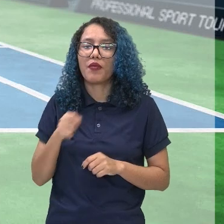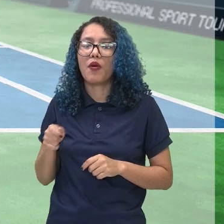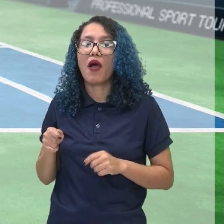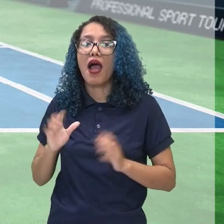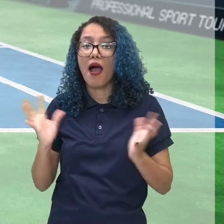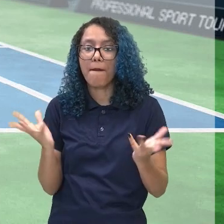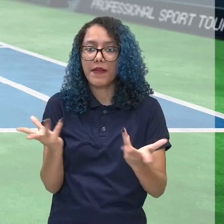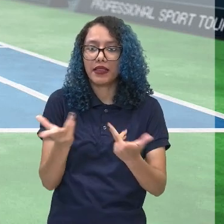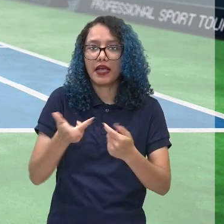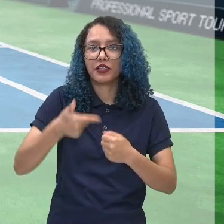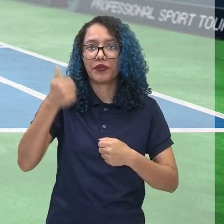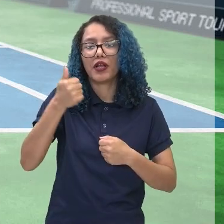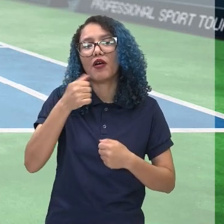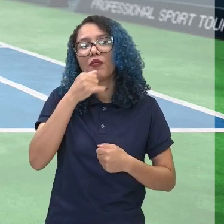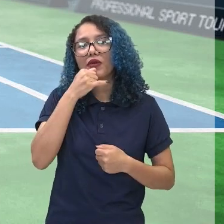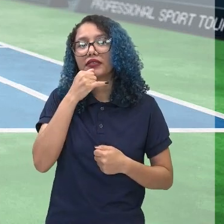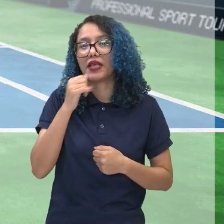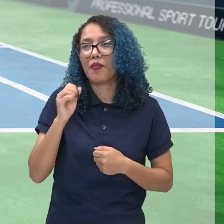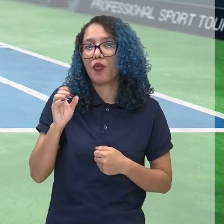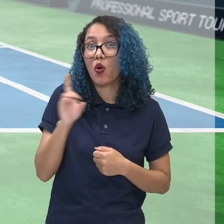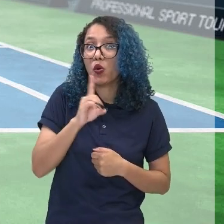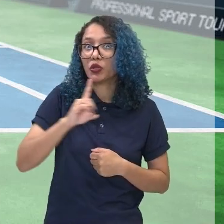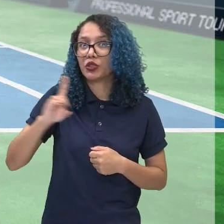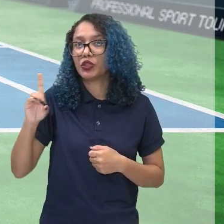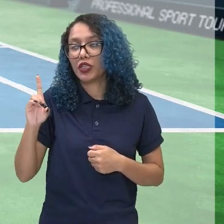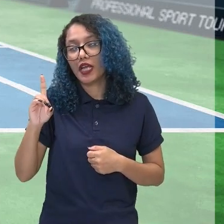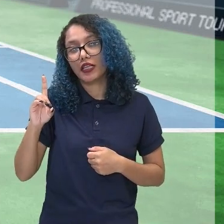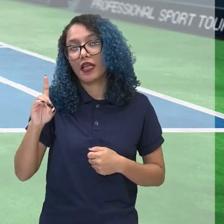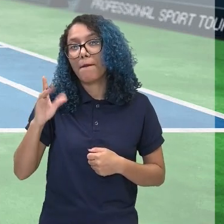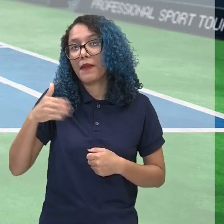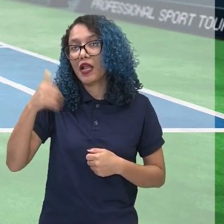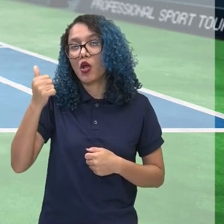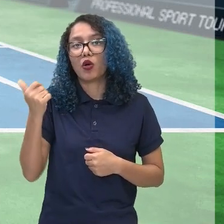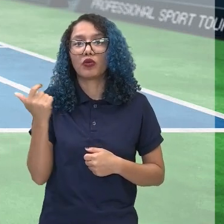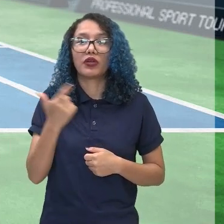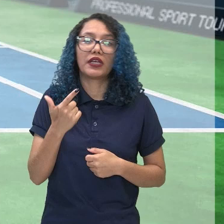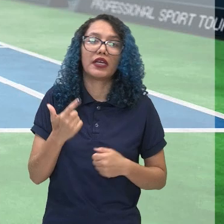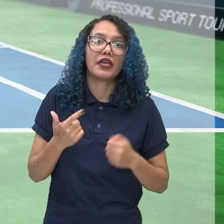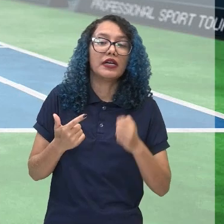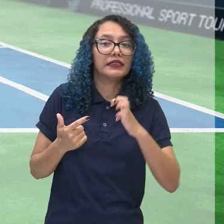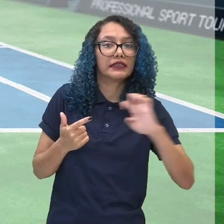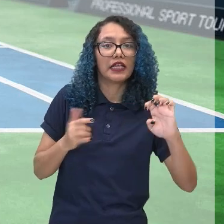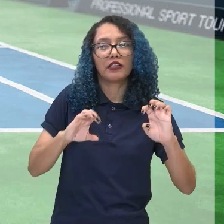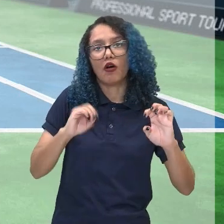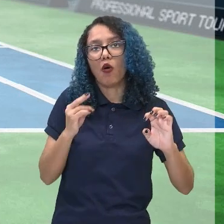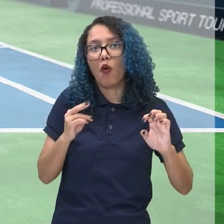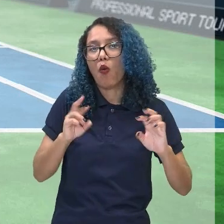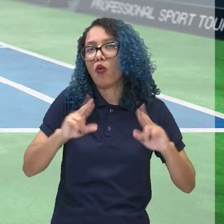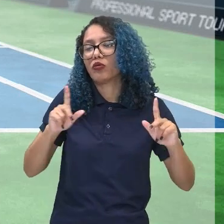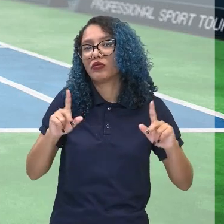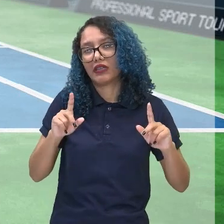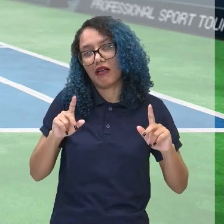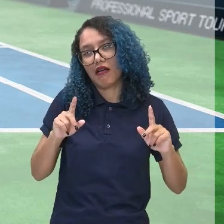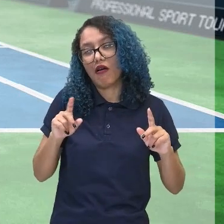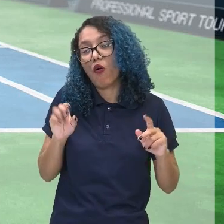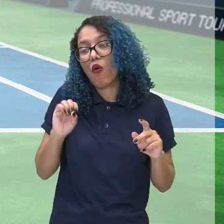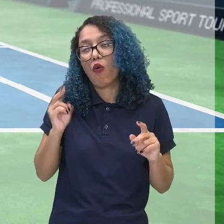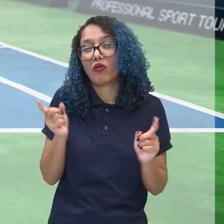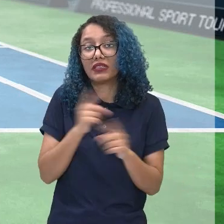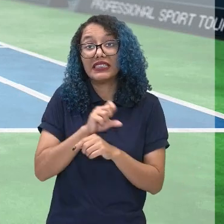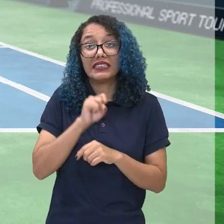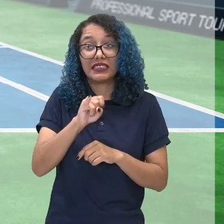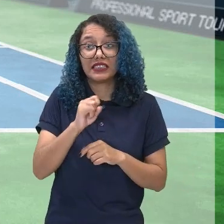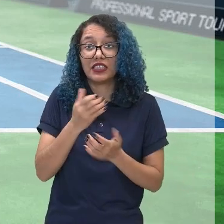né? De um lado da quadra do que do outro lado. Então, se ele já começa do lado que ele se sente mais